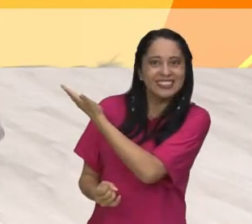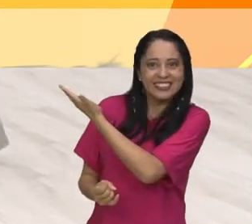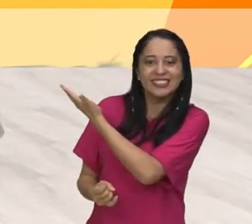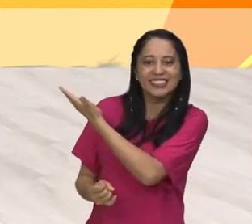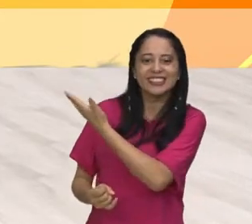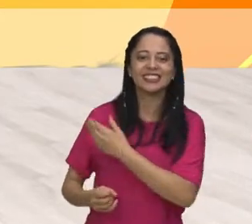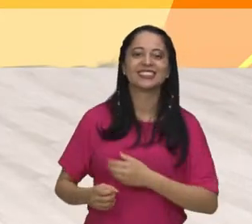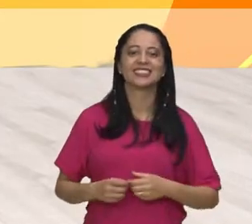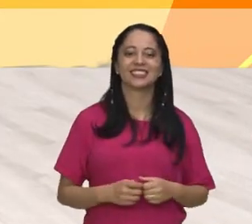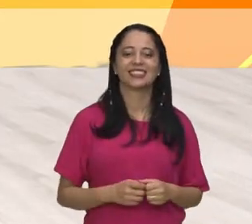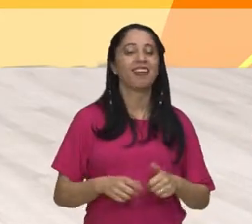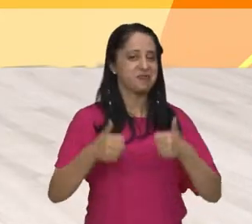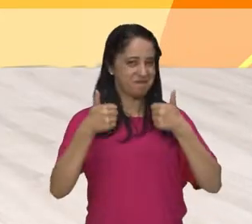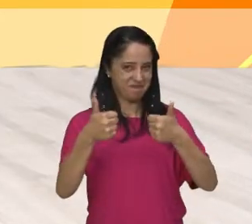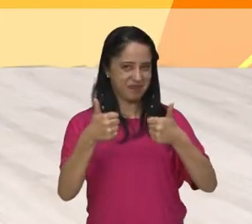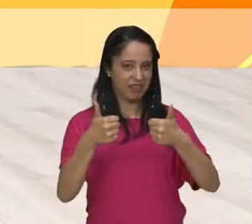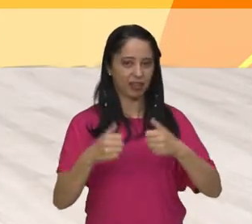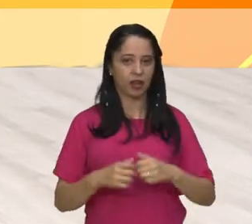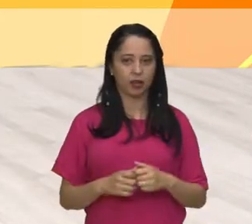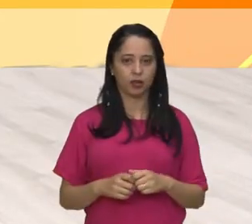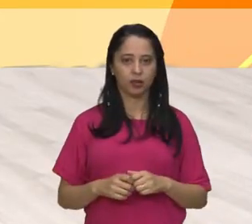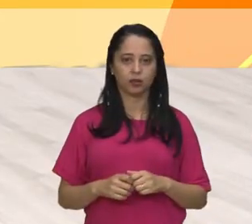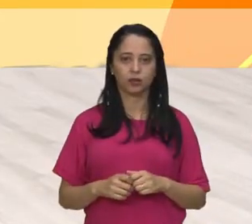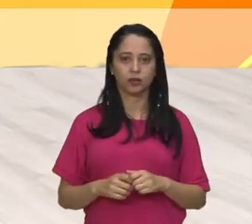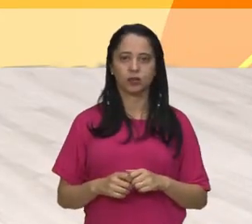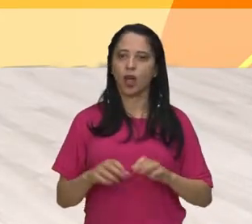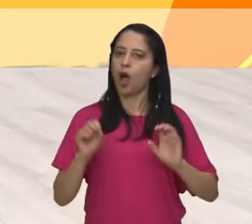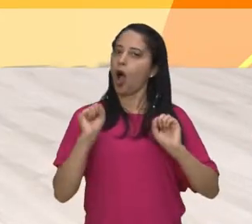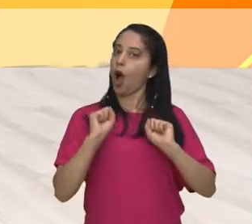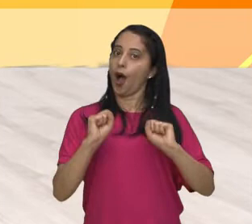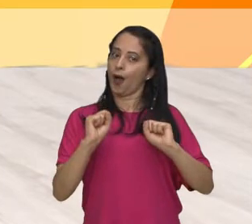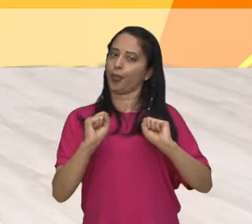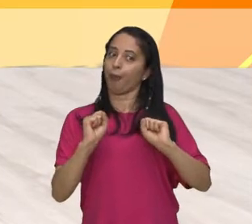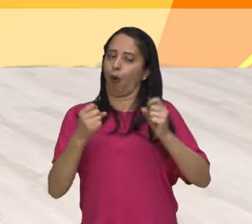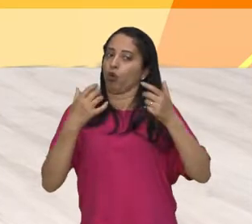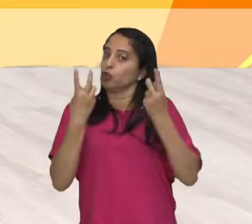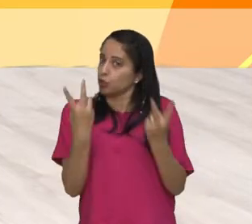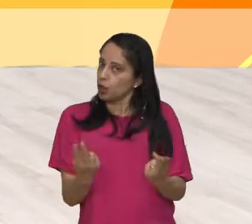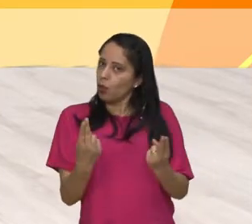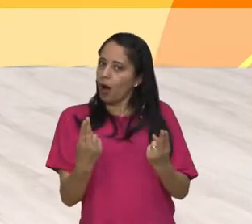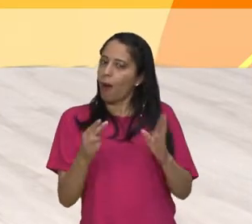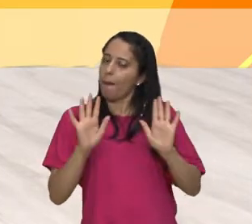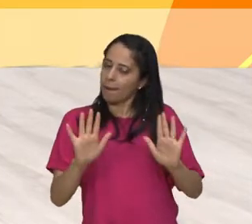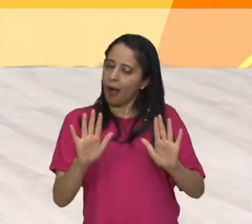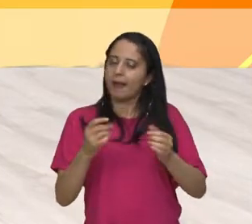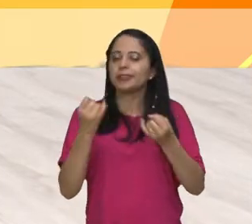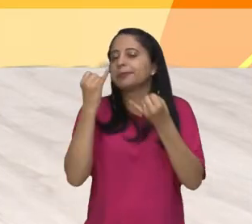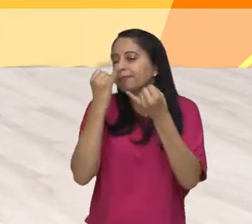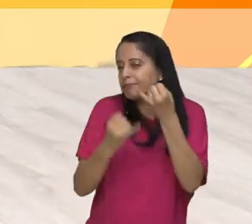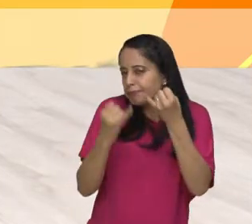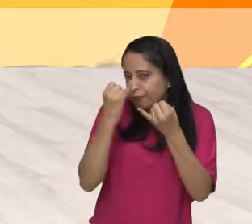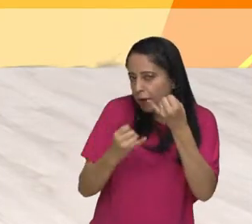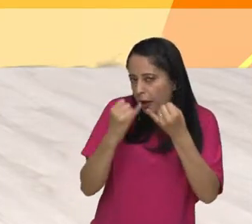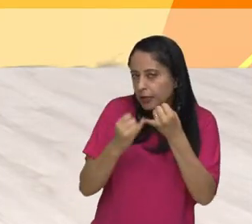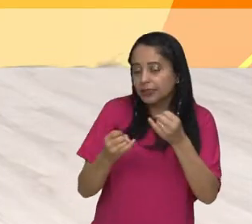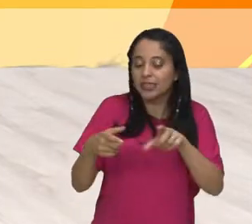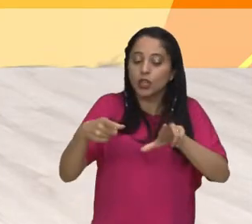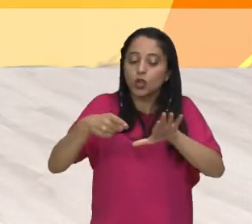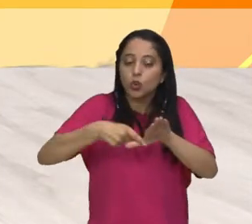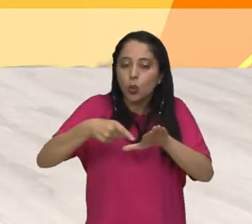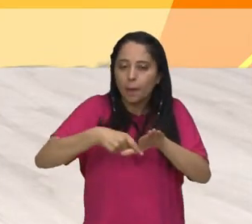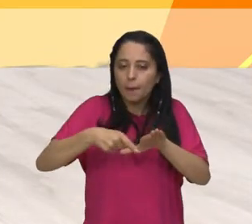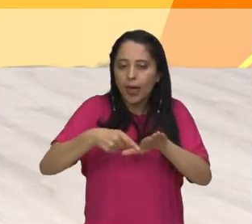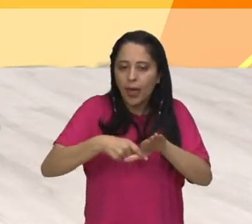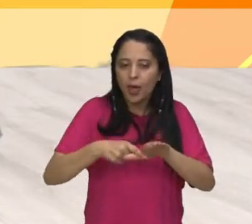Paranauê, Paraná. Muito bom. Só não vamos fazer aqui a ginga da capoeira, tá? Mas o pezinho é basicamente o mesmo. Então o